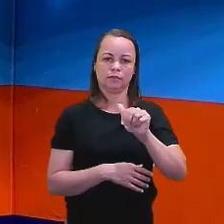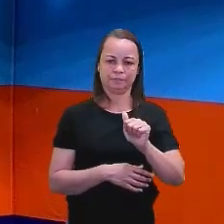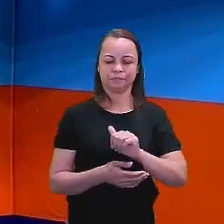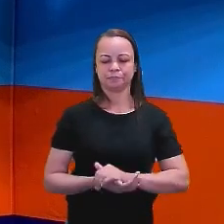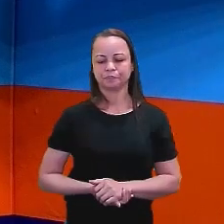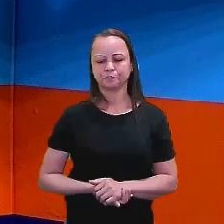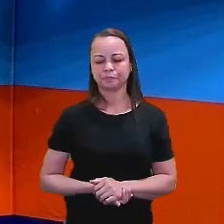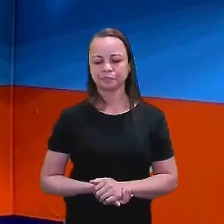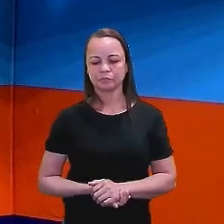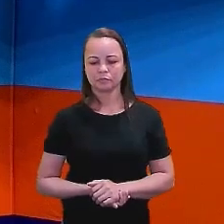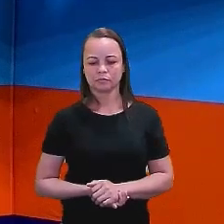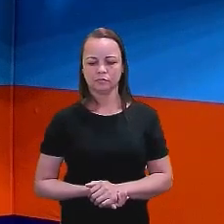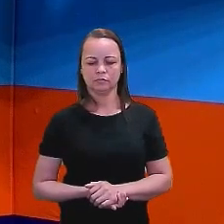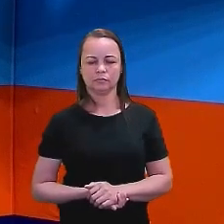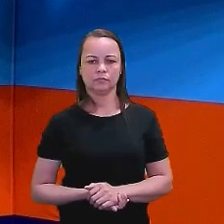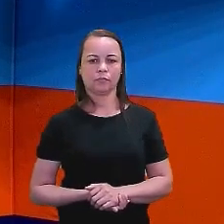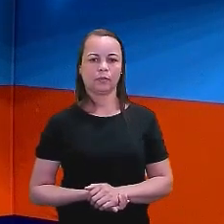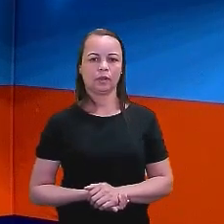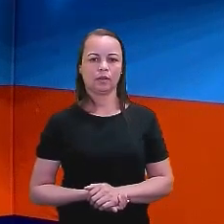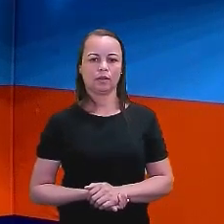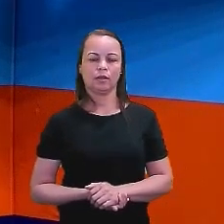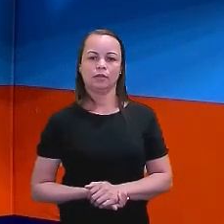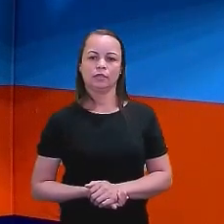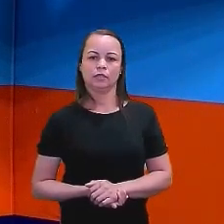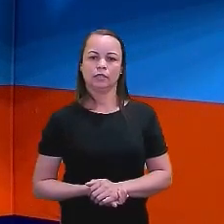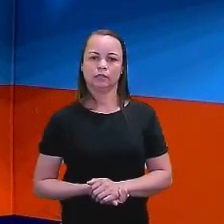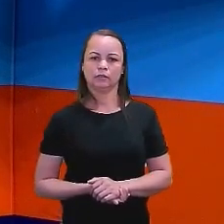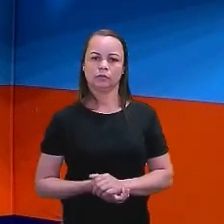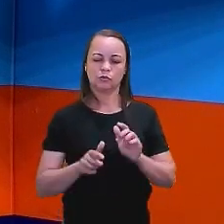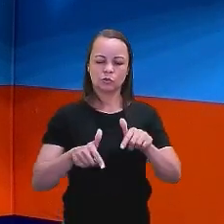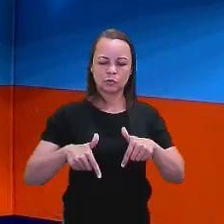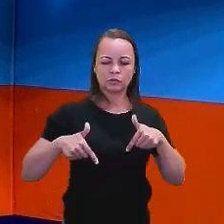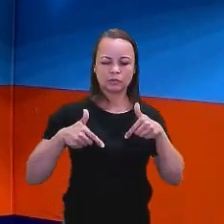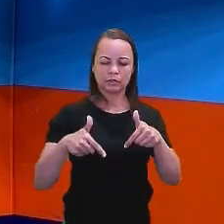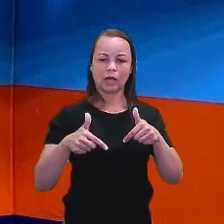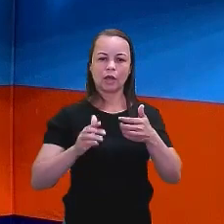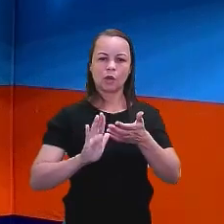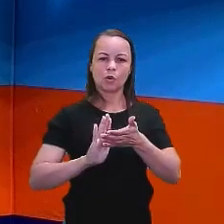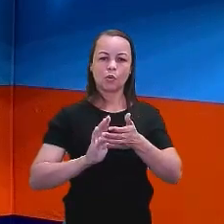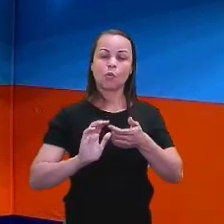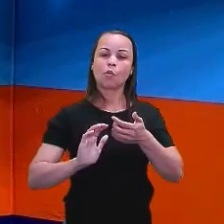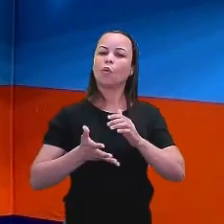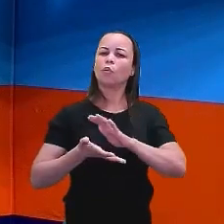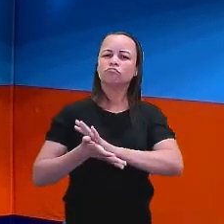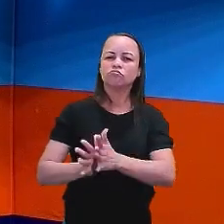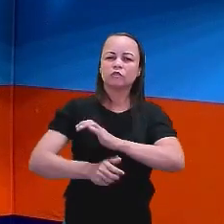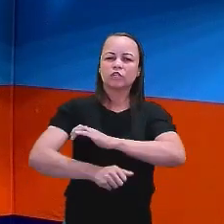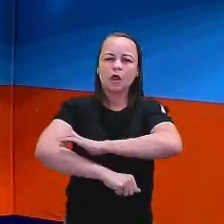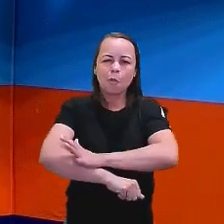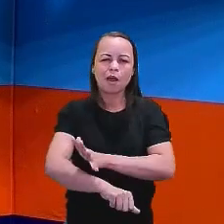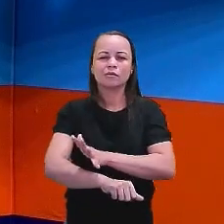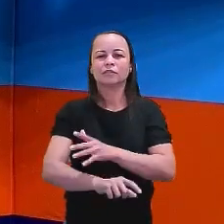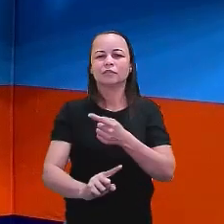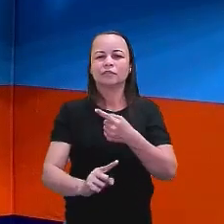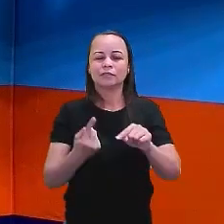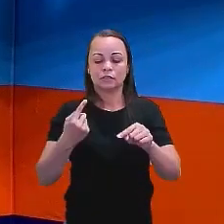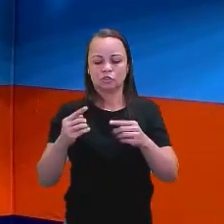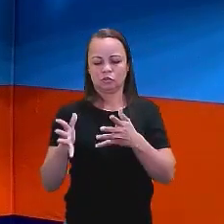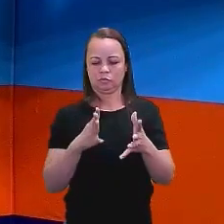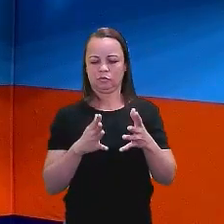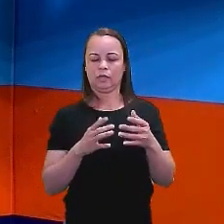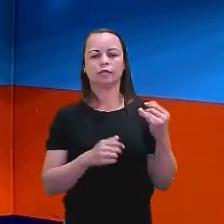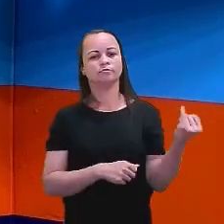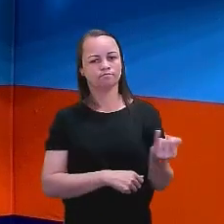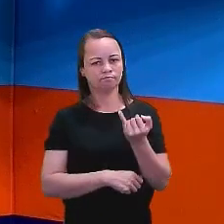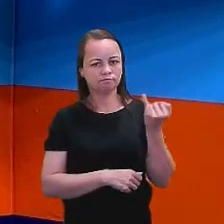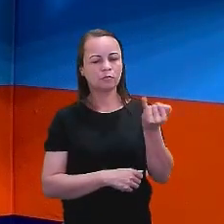Então, pessoal, lutar contra o racismo por um país mais diverso, ele é ideal, né? É